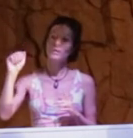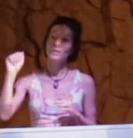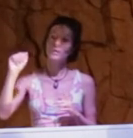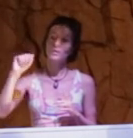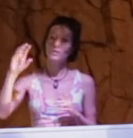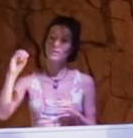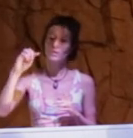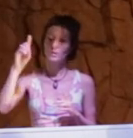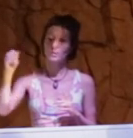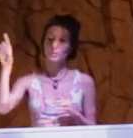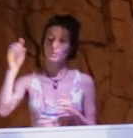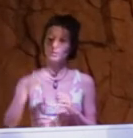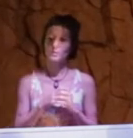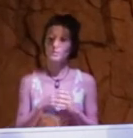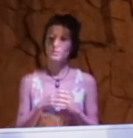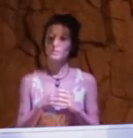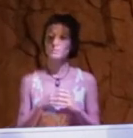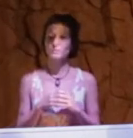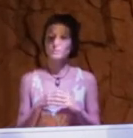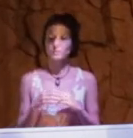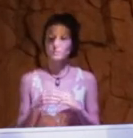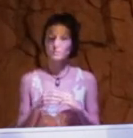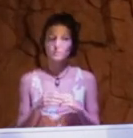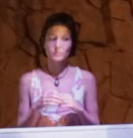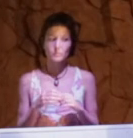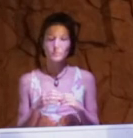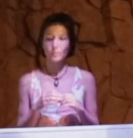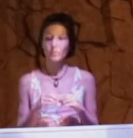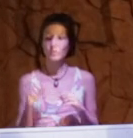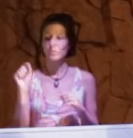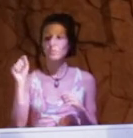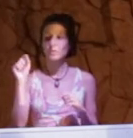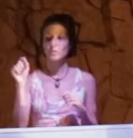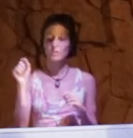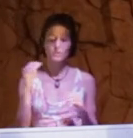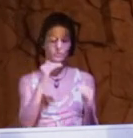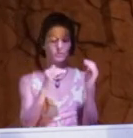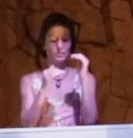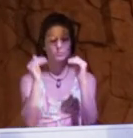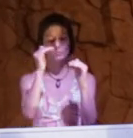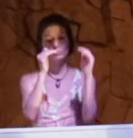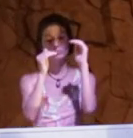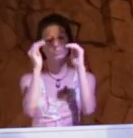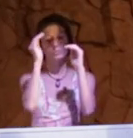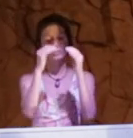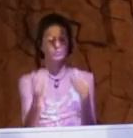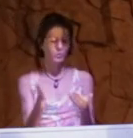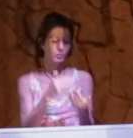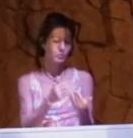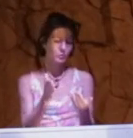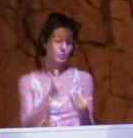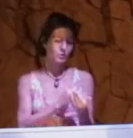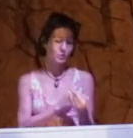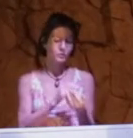colonialista, o que significa isso, que perspectiva é essa que estamos construindo, e como o livro, que é o digital, chama Voo